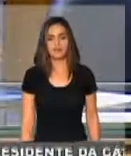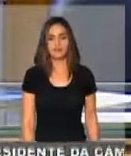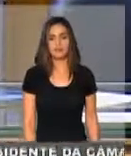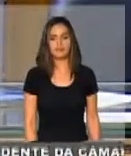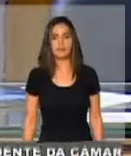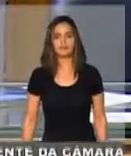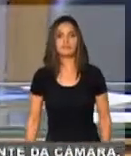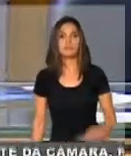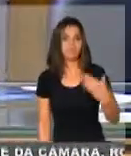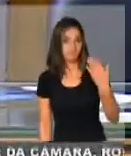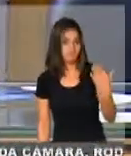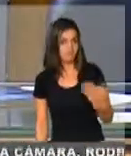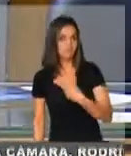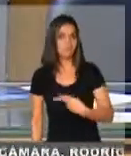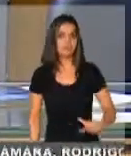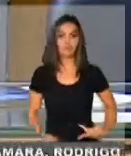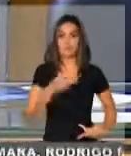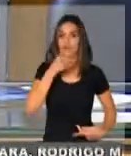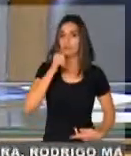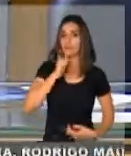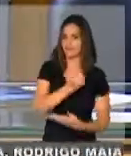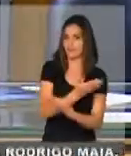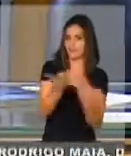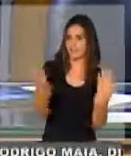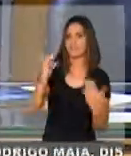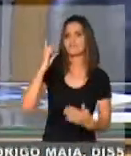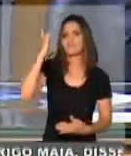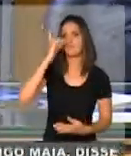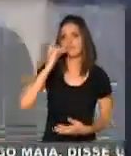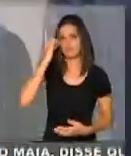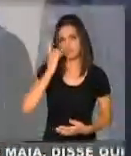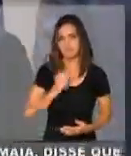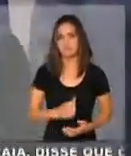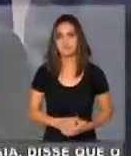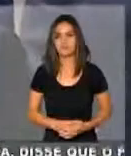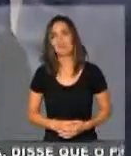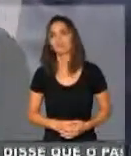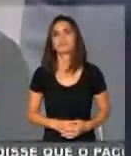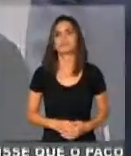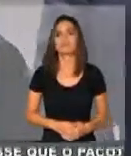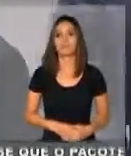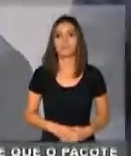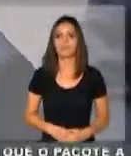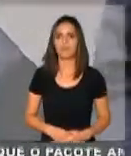Senhores parlamentares, senhores e senhoras parlamentares, eu queria registrar,